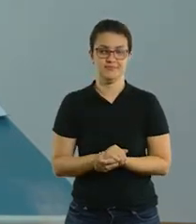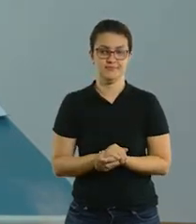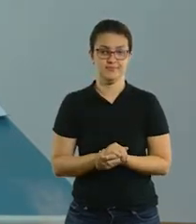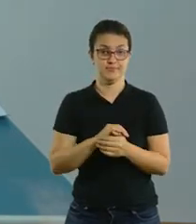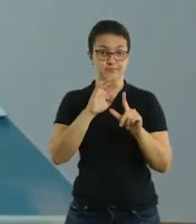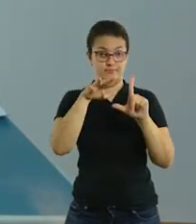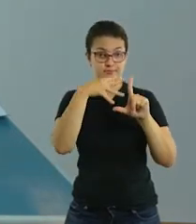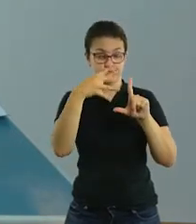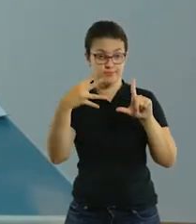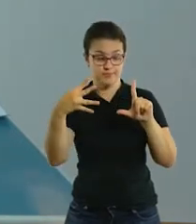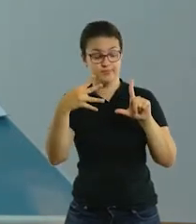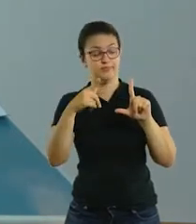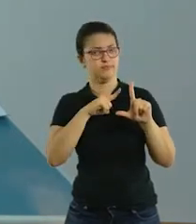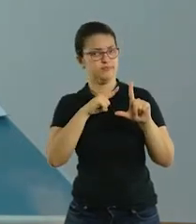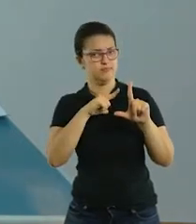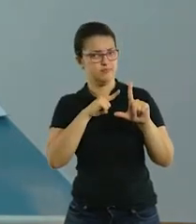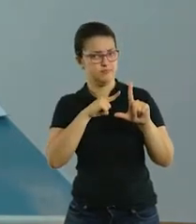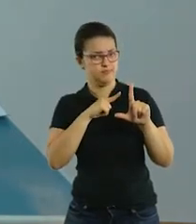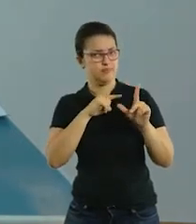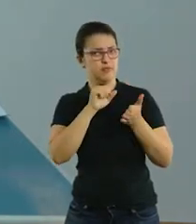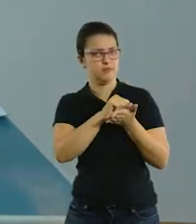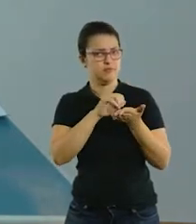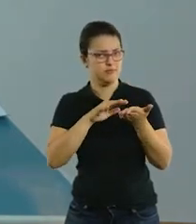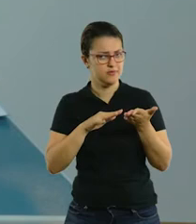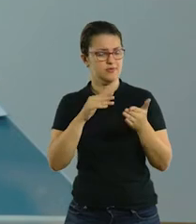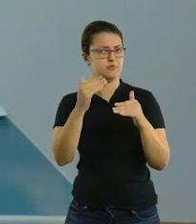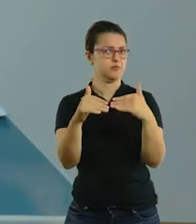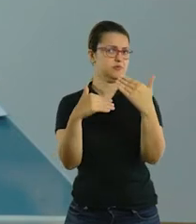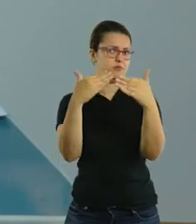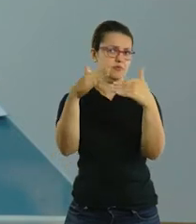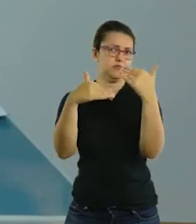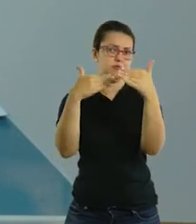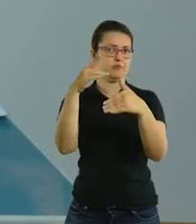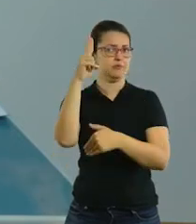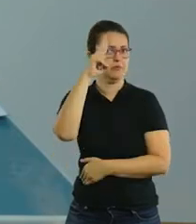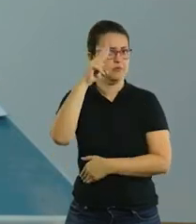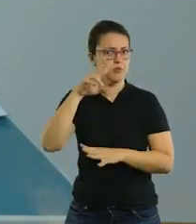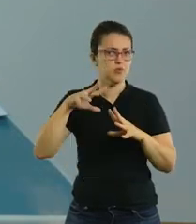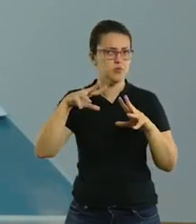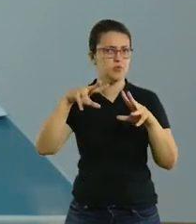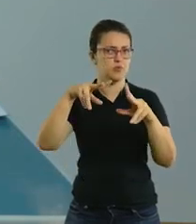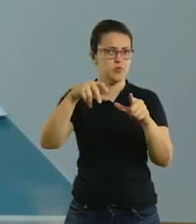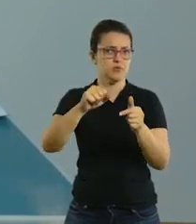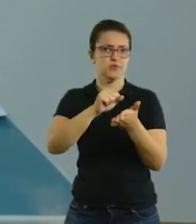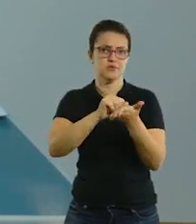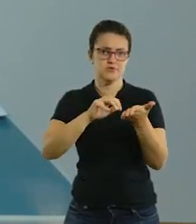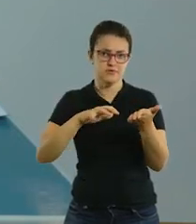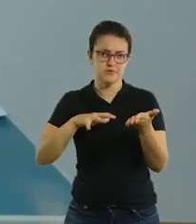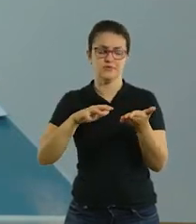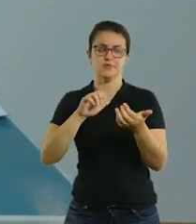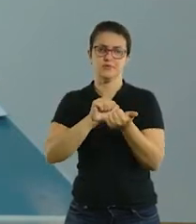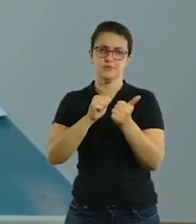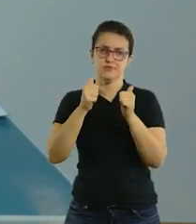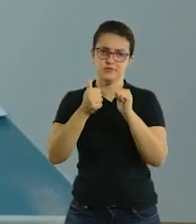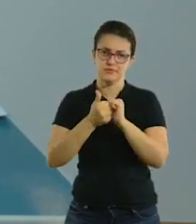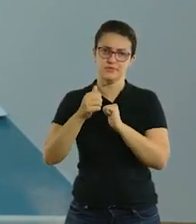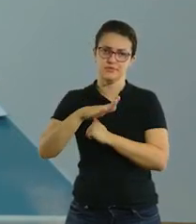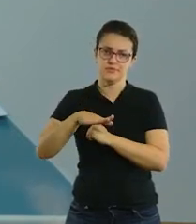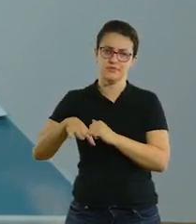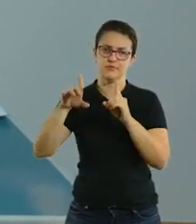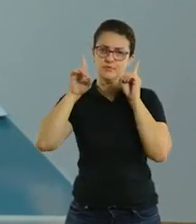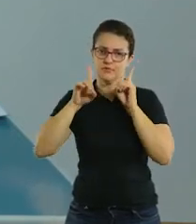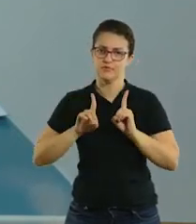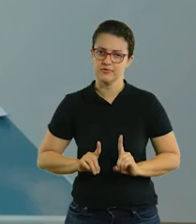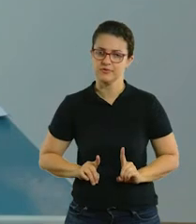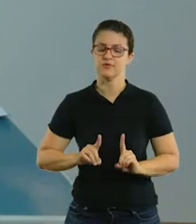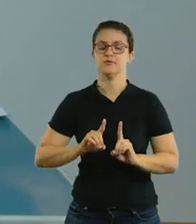nosso quadro semanal nós temos algumas atividades para desenvolver. Lembrando que todas as atividades têm adaptação para as